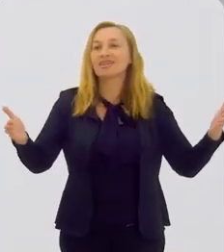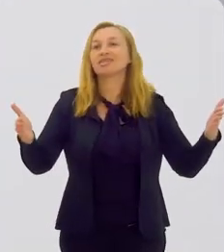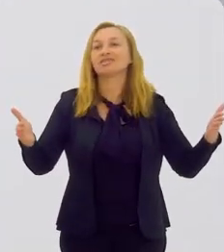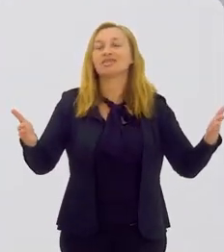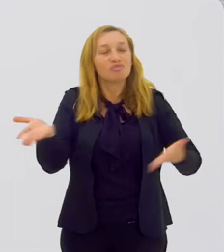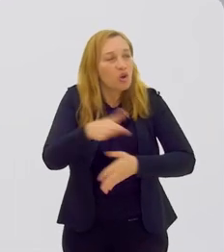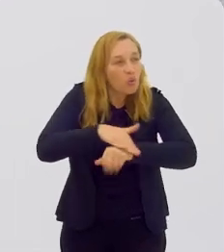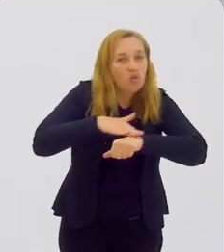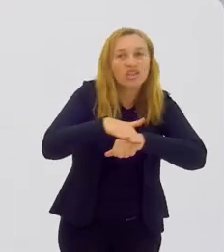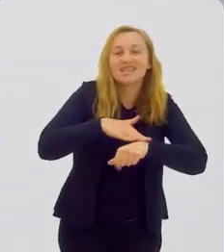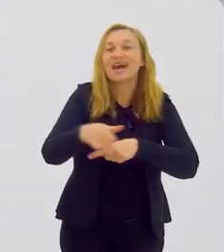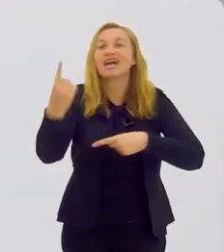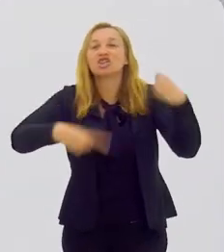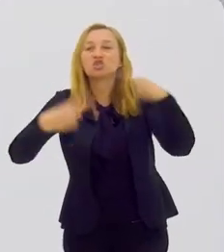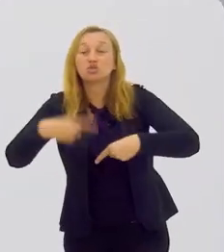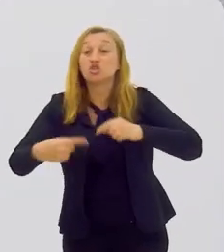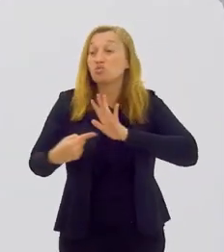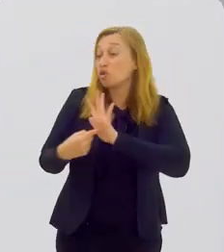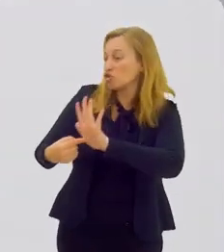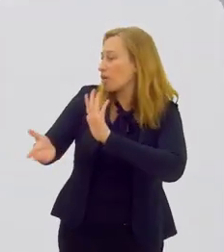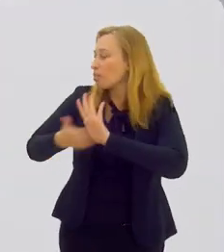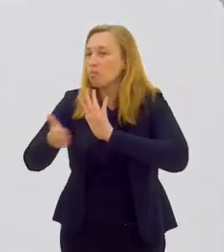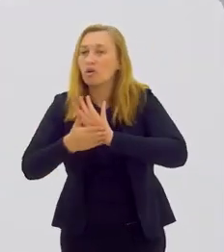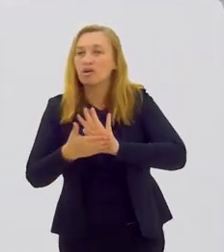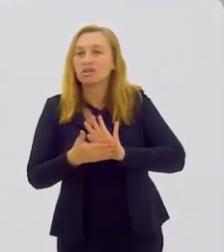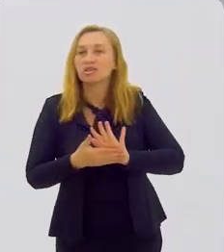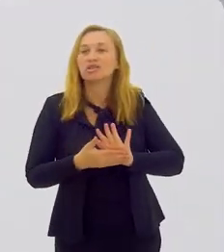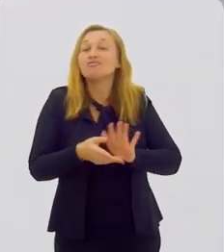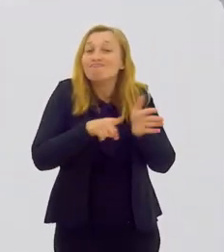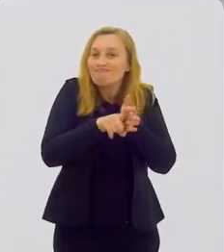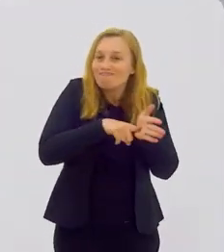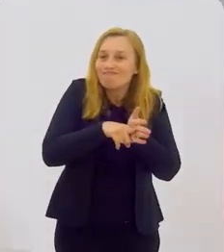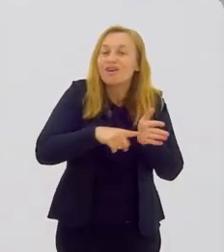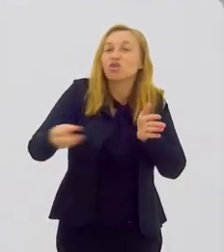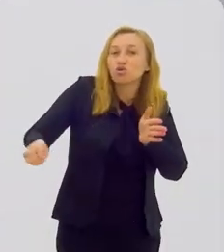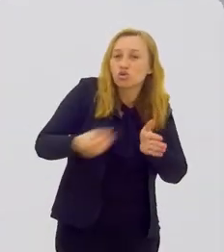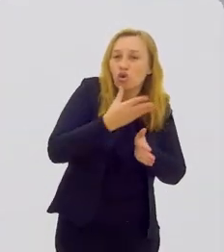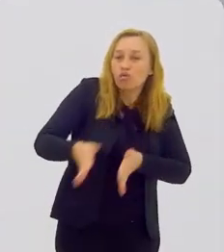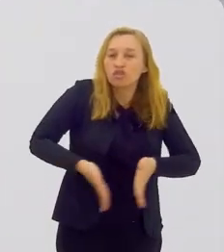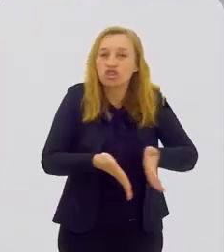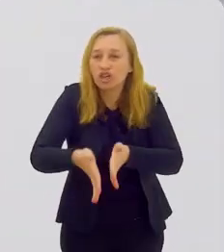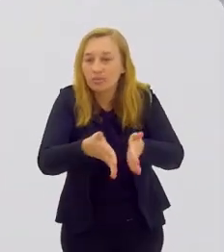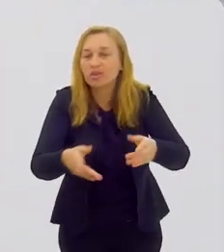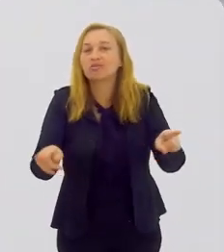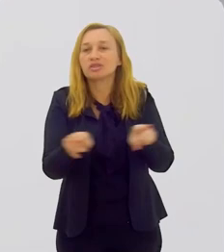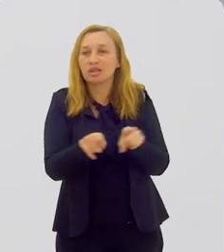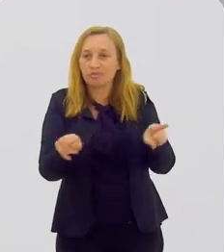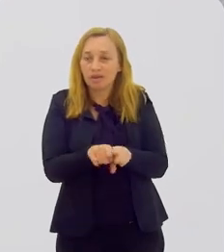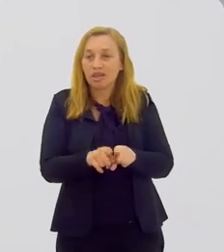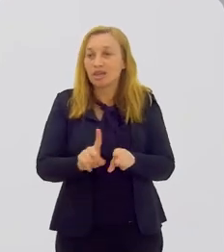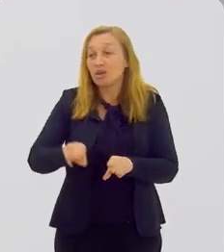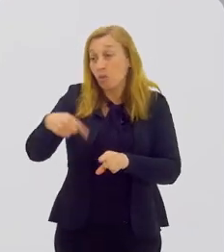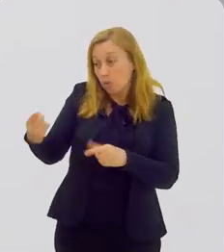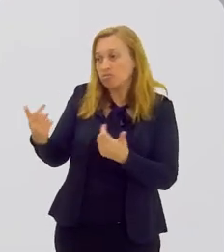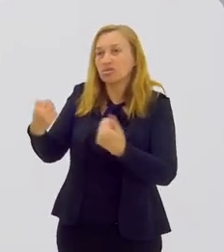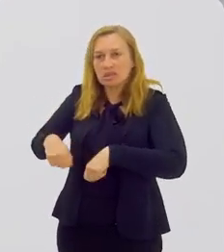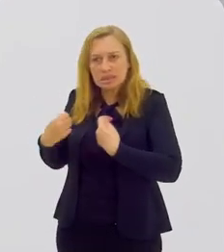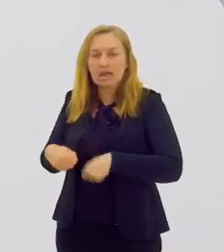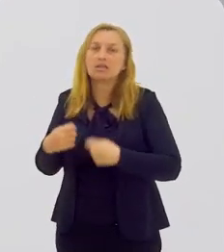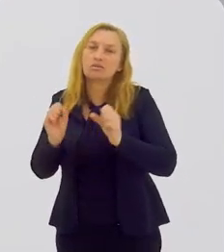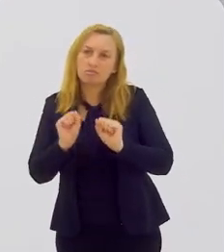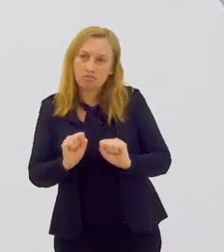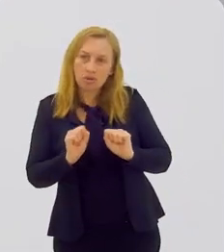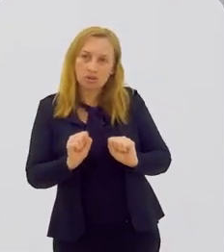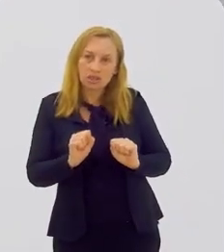está de portas abertas para conversar, discutir, mostrar propostas, inclusive pesquisar novas alternativas, né, outras necessidades